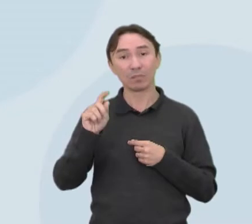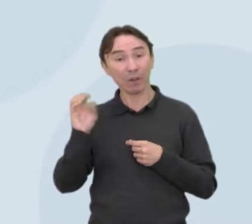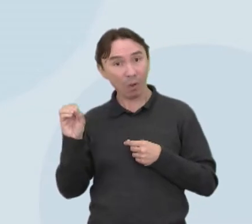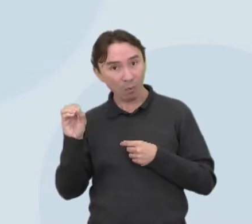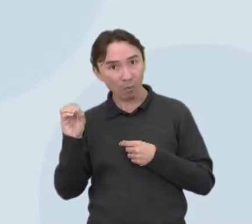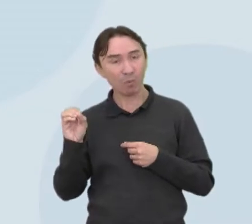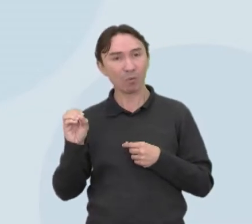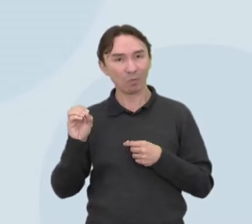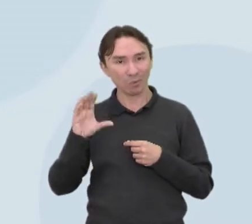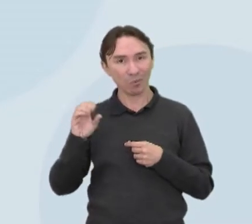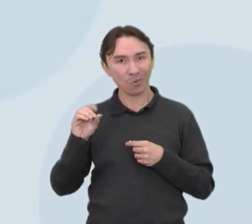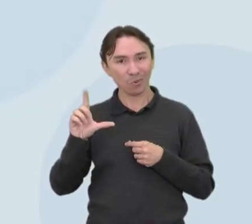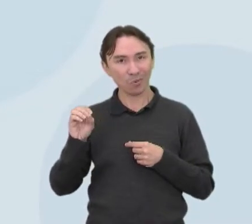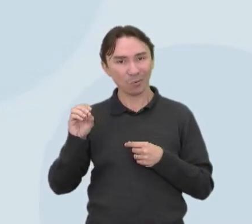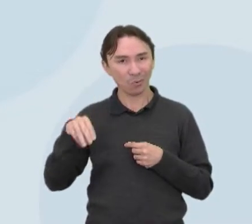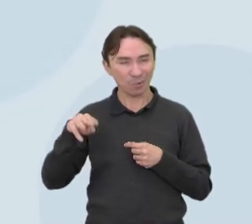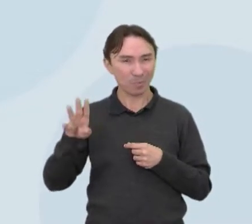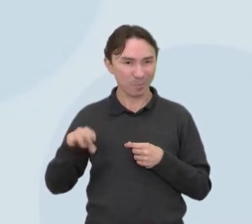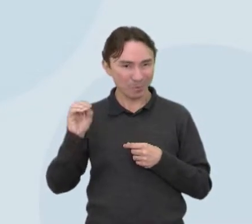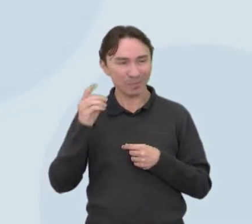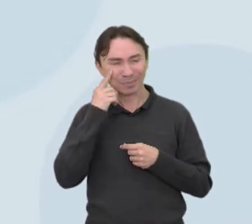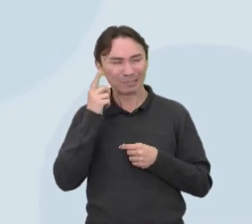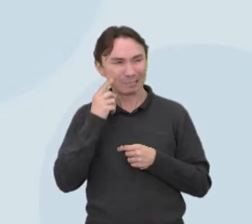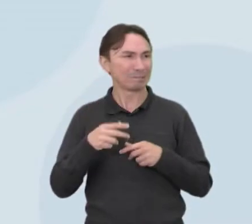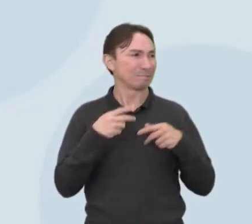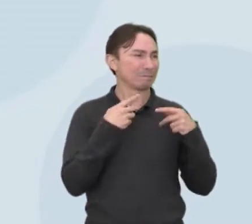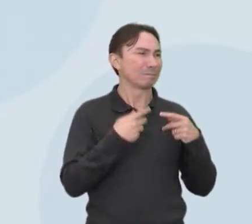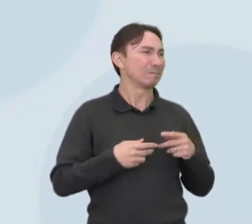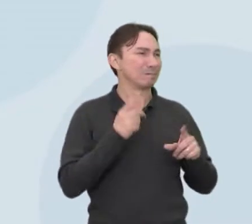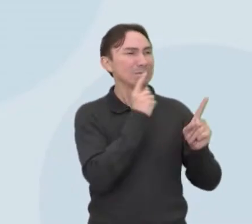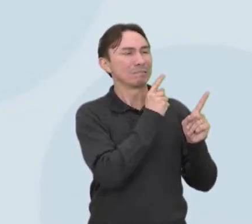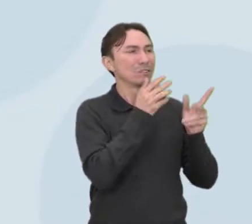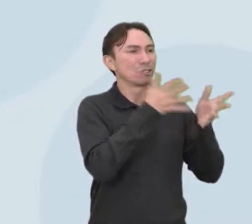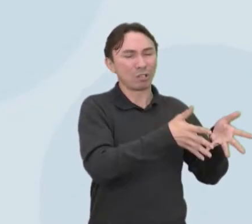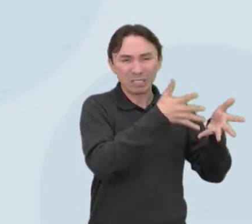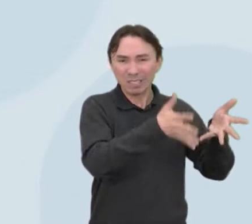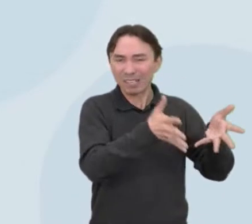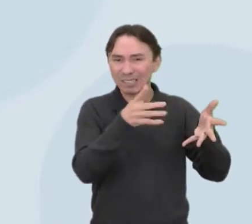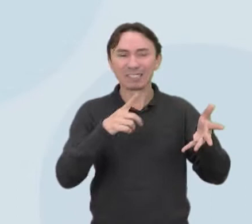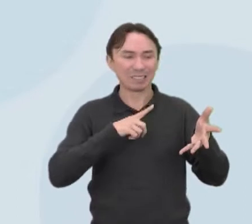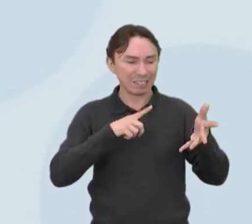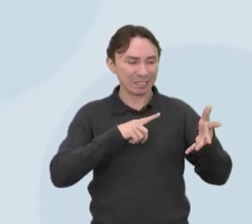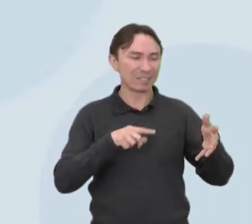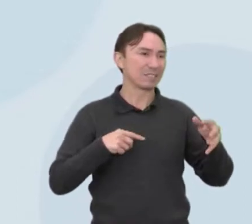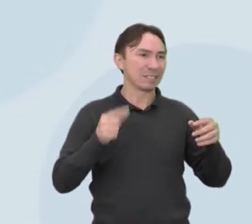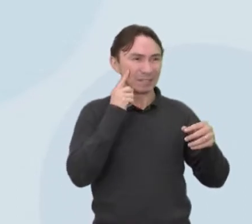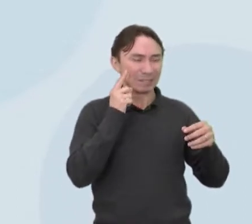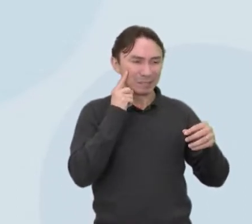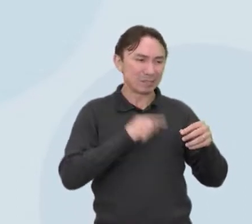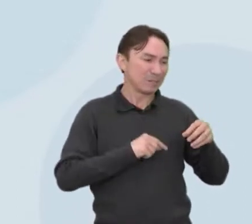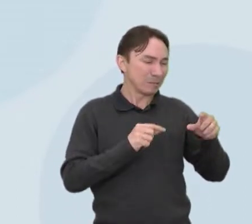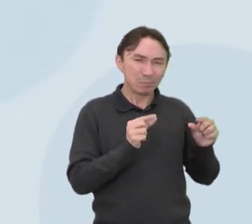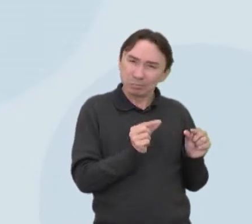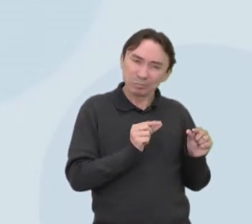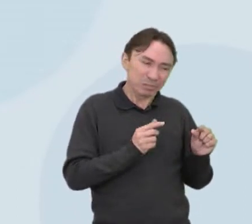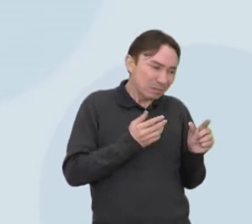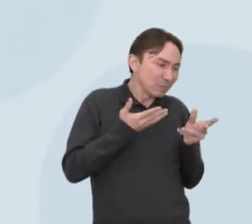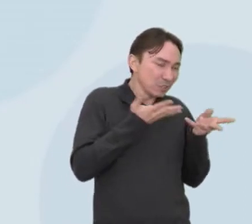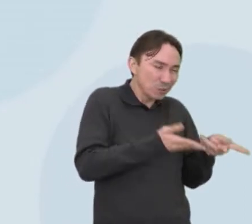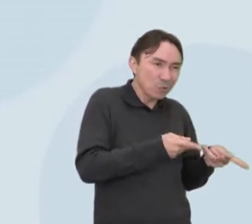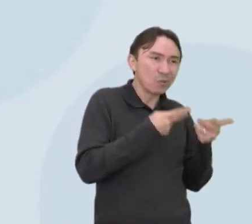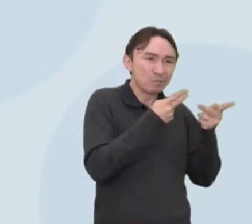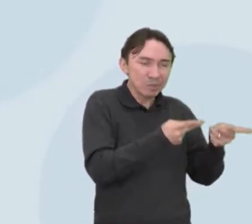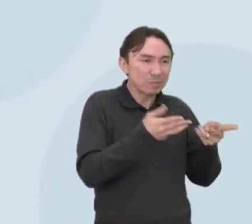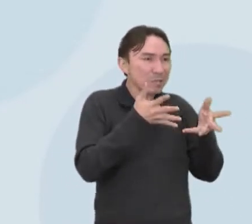Central, mas eles já tinham uma noção de que, além dessas ilhas, tinha um continente maior que deveria ser explorado